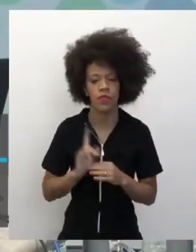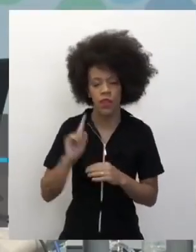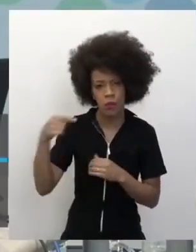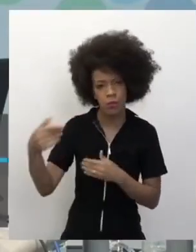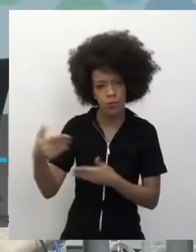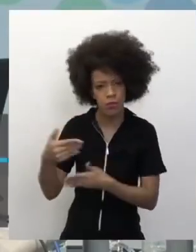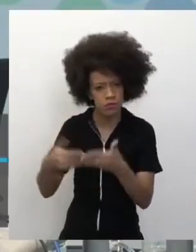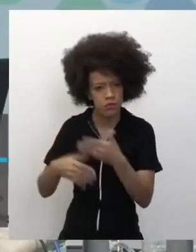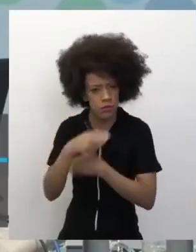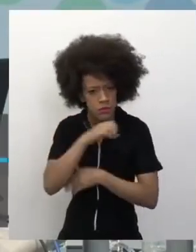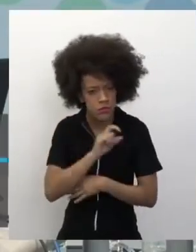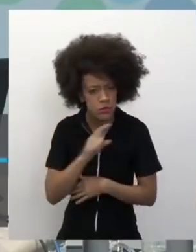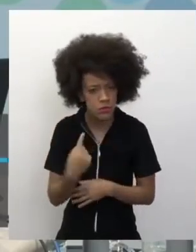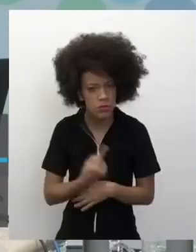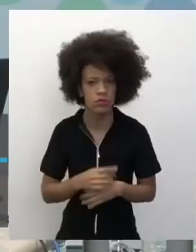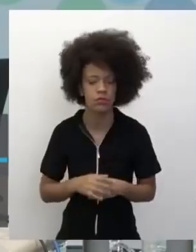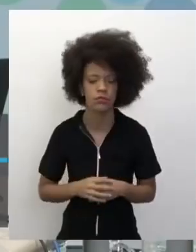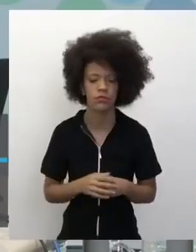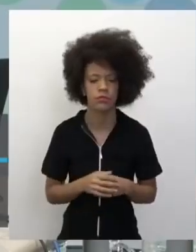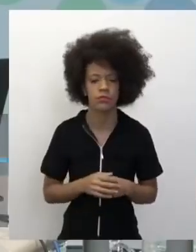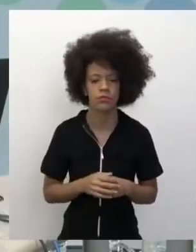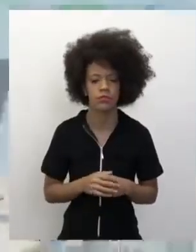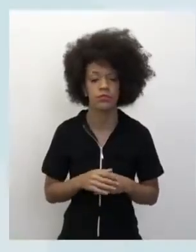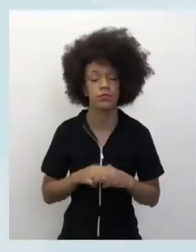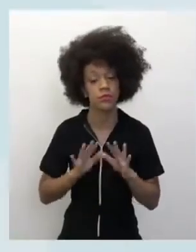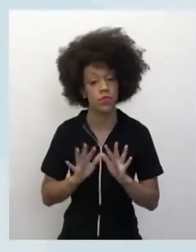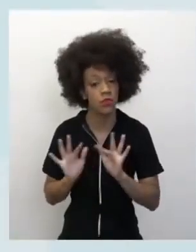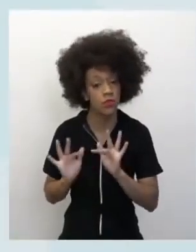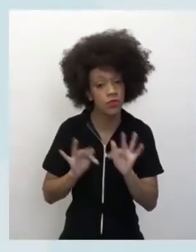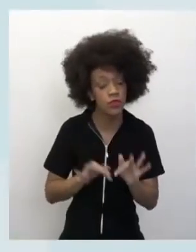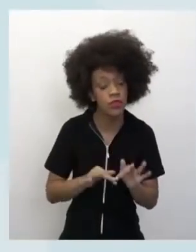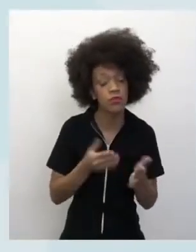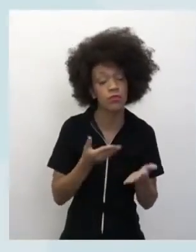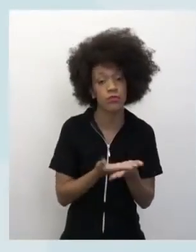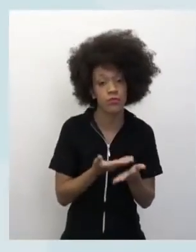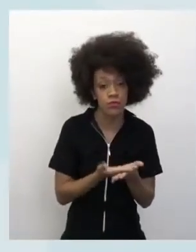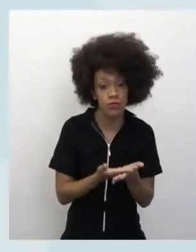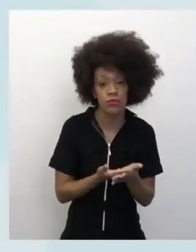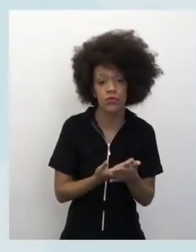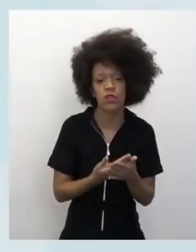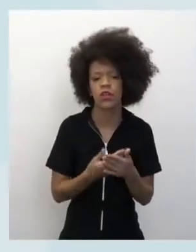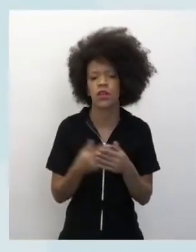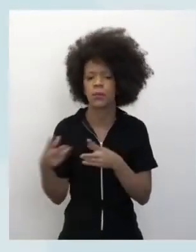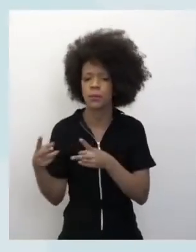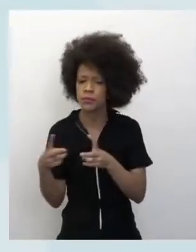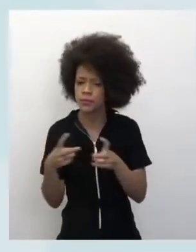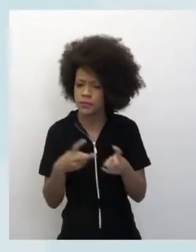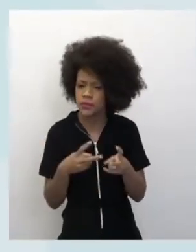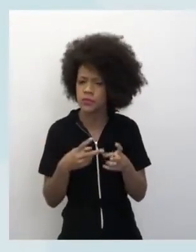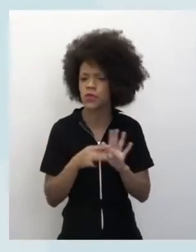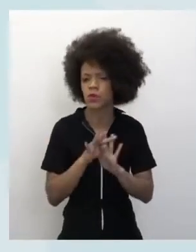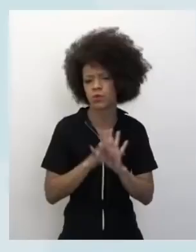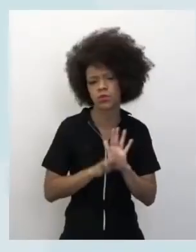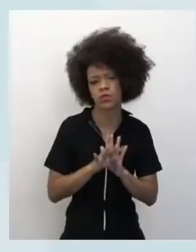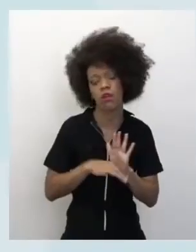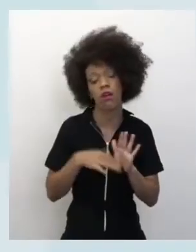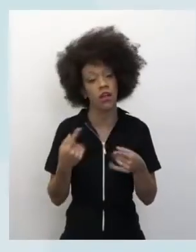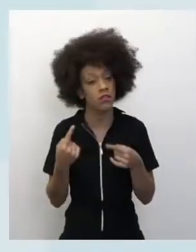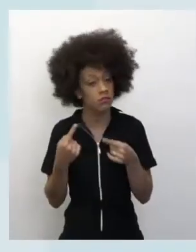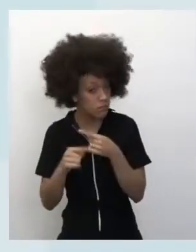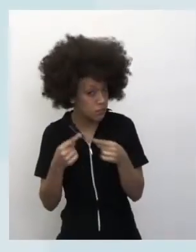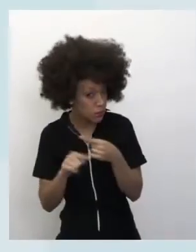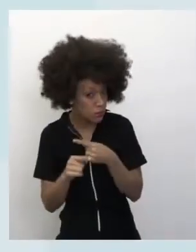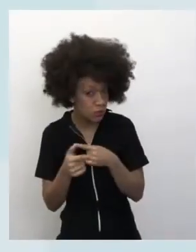slide rapidinho para a gente. Então, após os estudos, verificamos que num texto, ainda que a coesão esteja